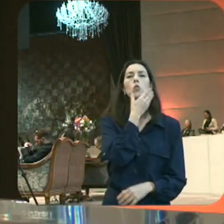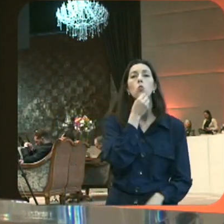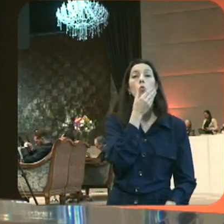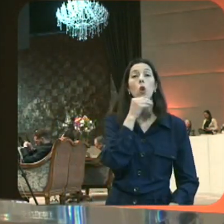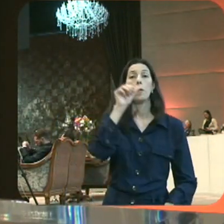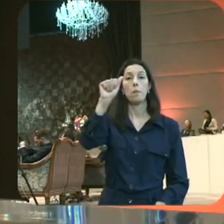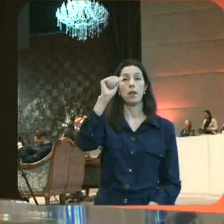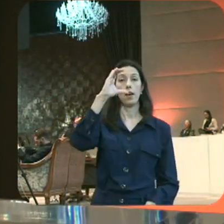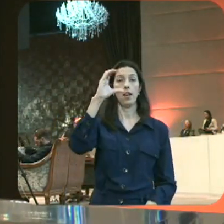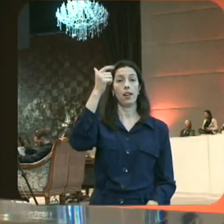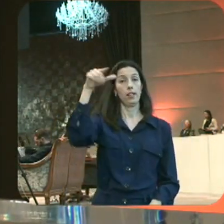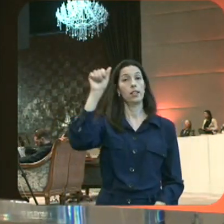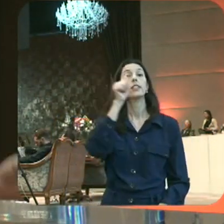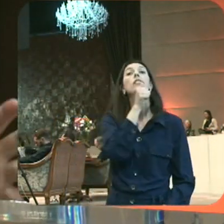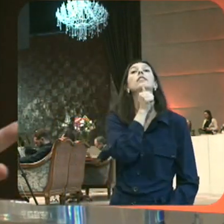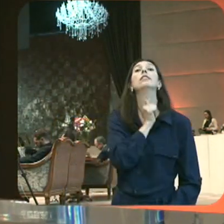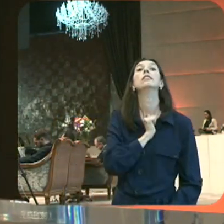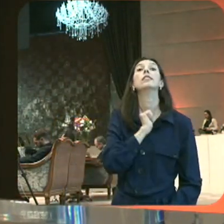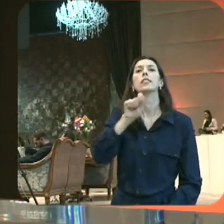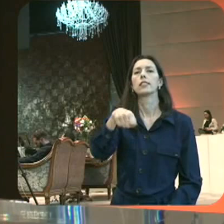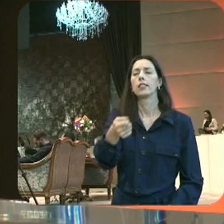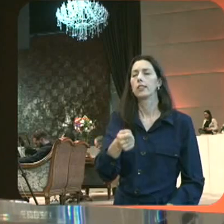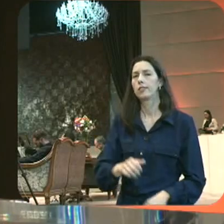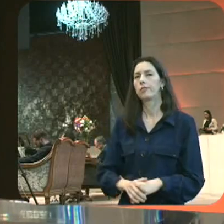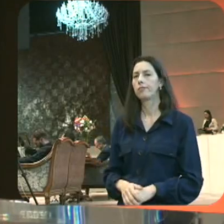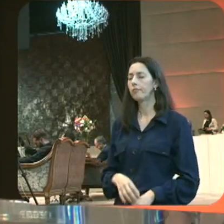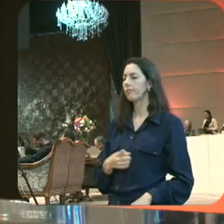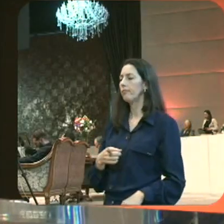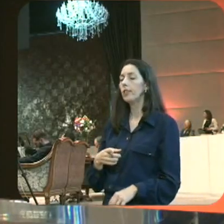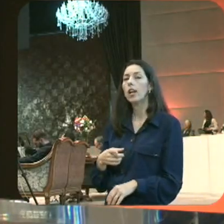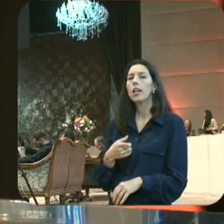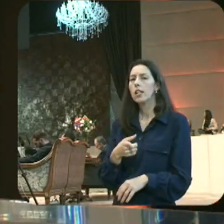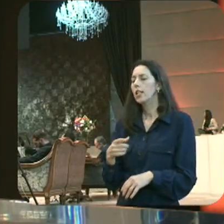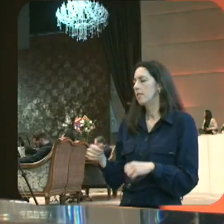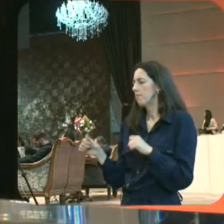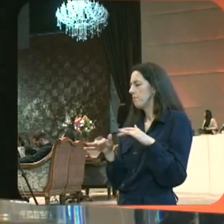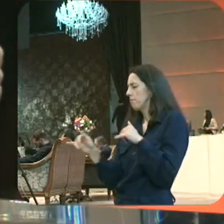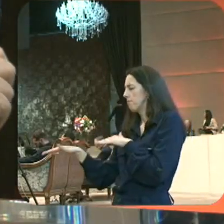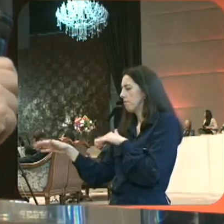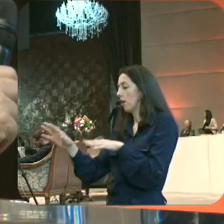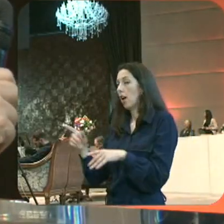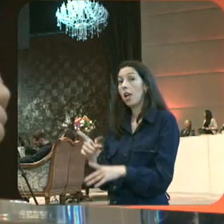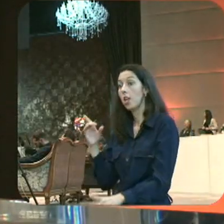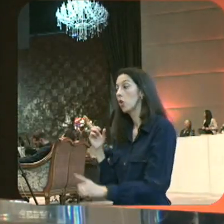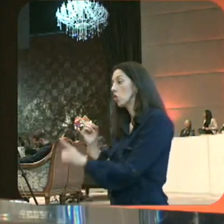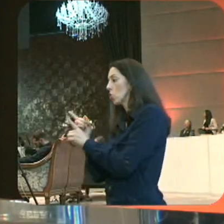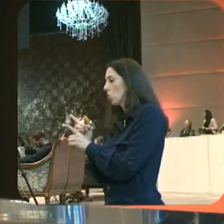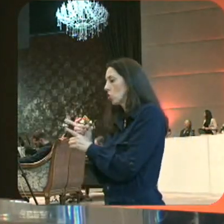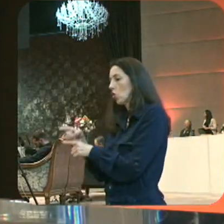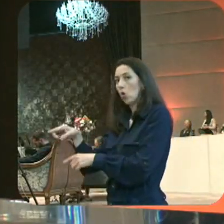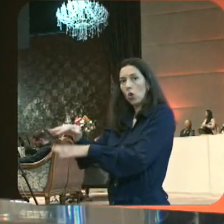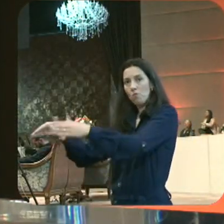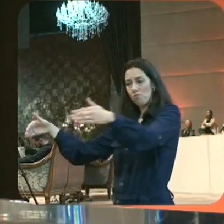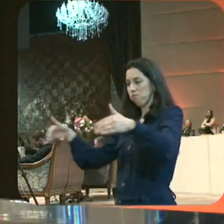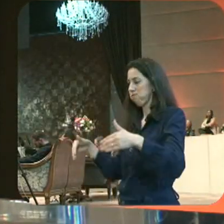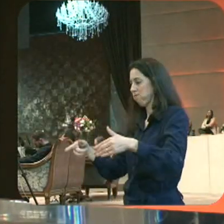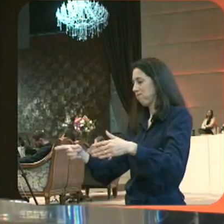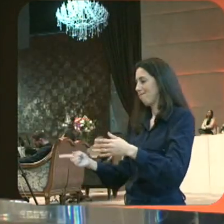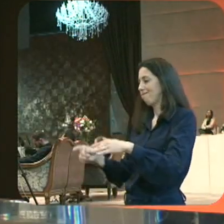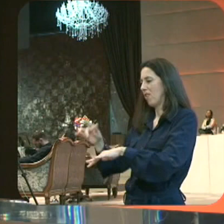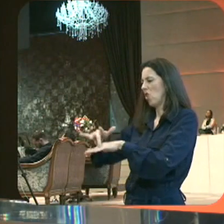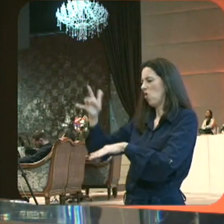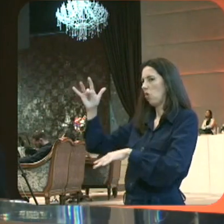começou lá a batalha entre os filhos de Israel, estavam ganhando, e ele encontrou um tesouro. Ele